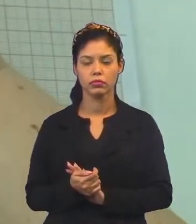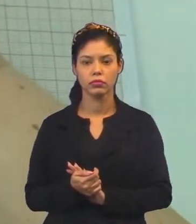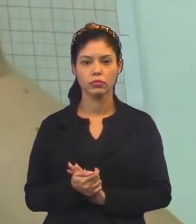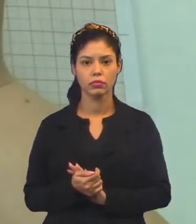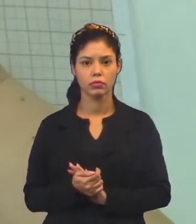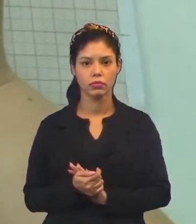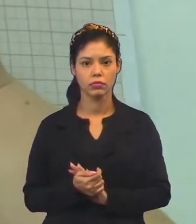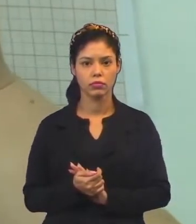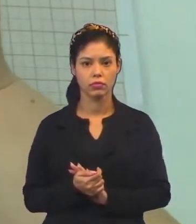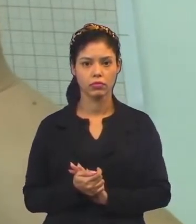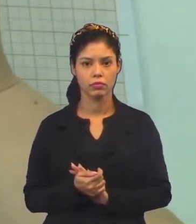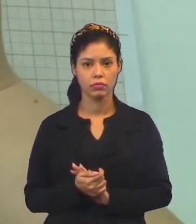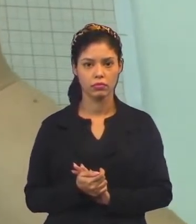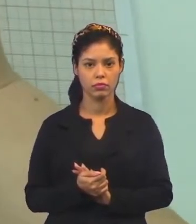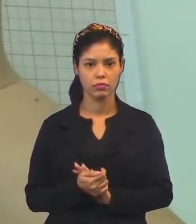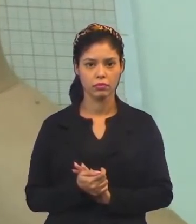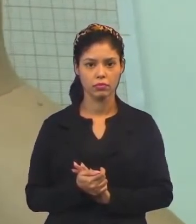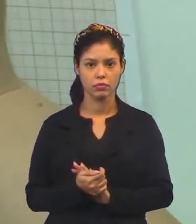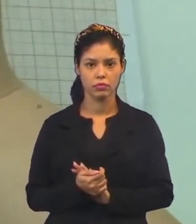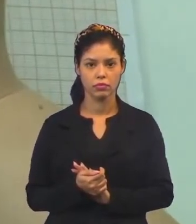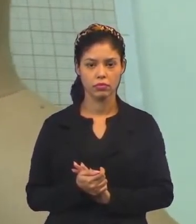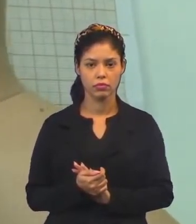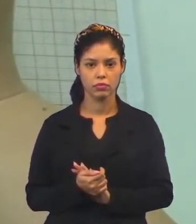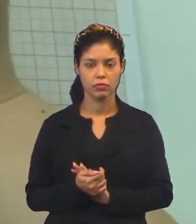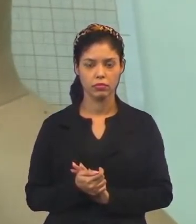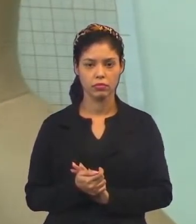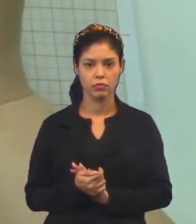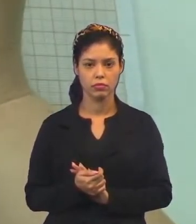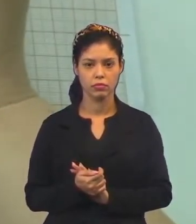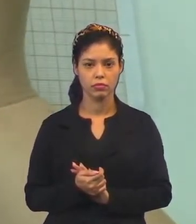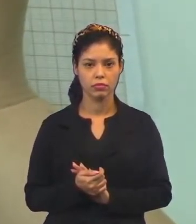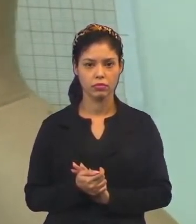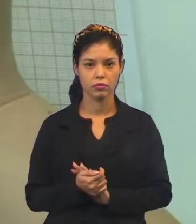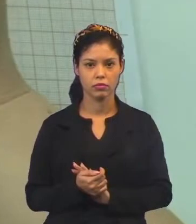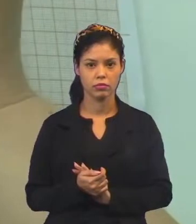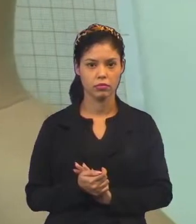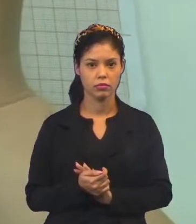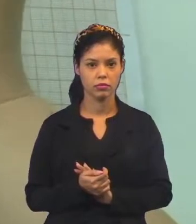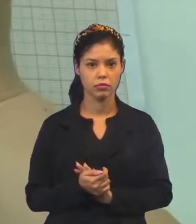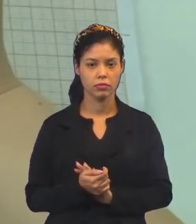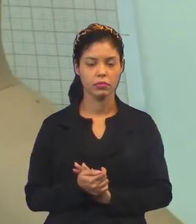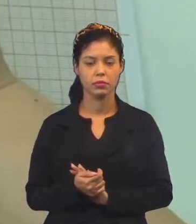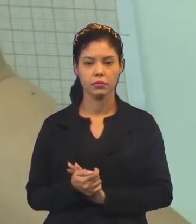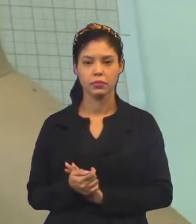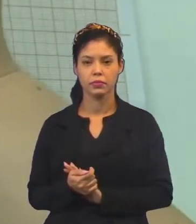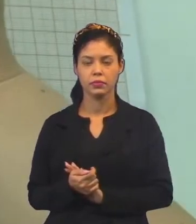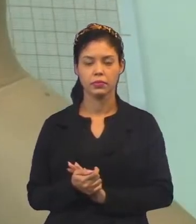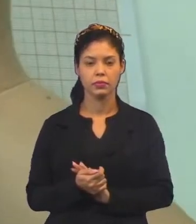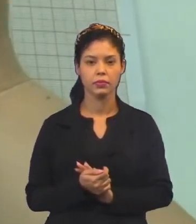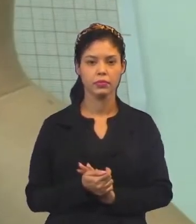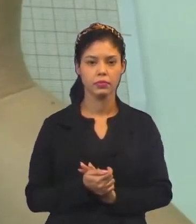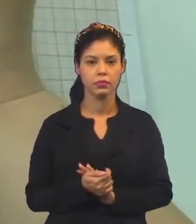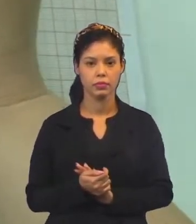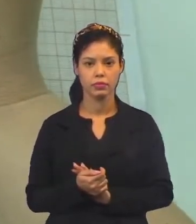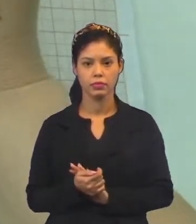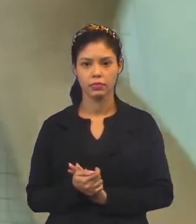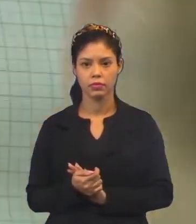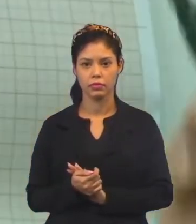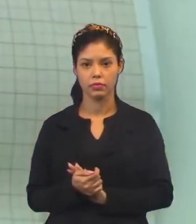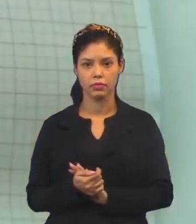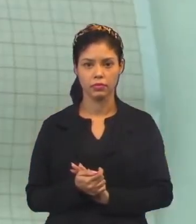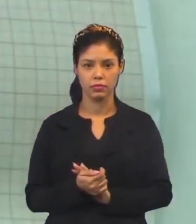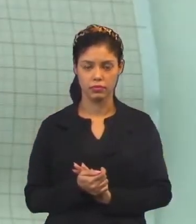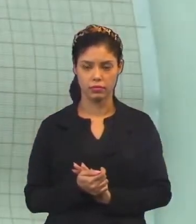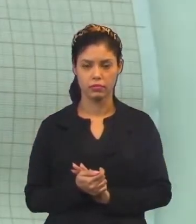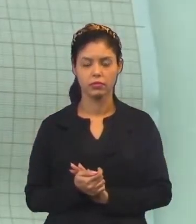Com um pouquinho tortinho, né? Mas eu falei a quantidade para vocês. Imagine que tá bem retinho, tá? Porque esse pincel aqui, ele não tá muito